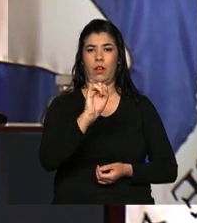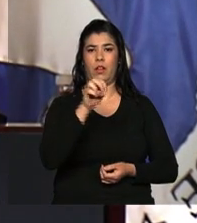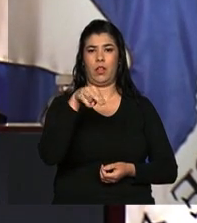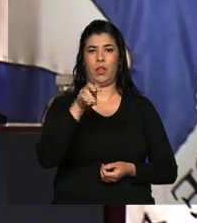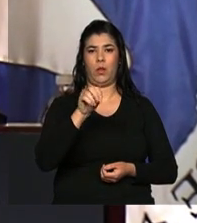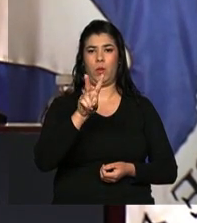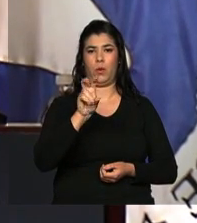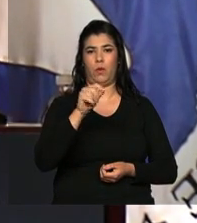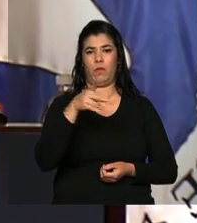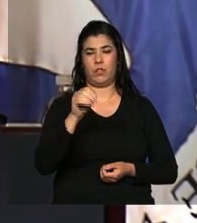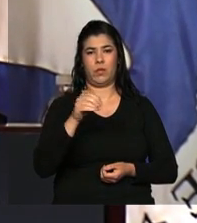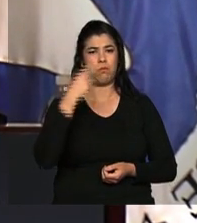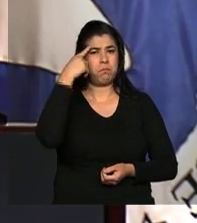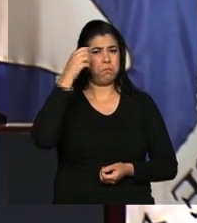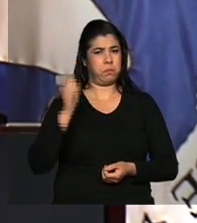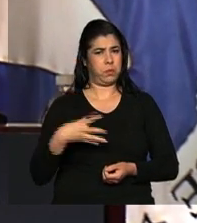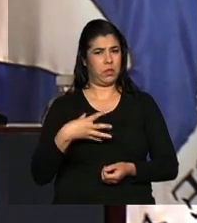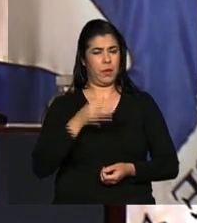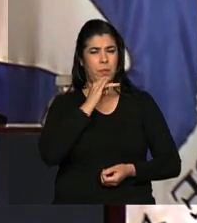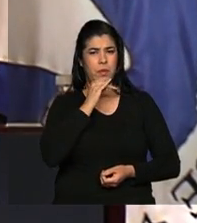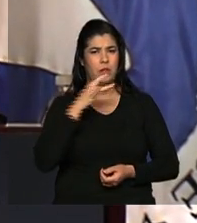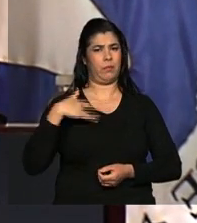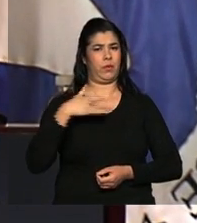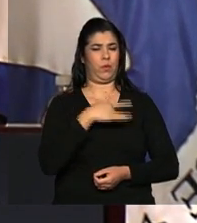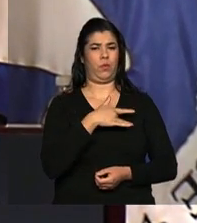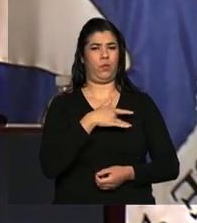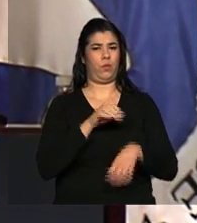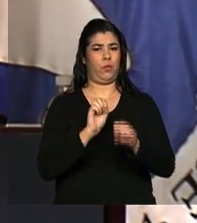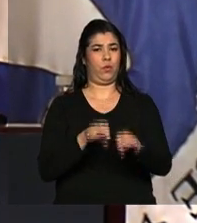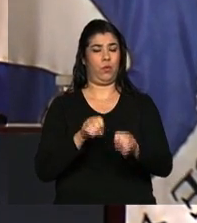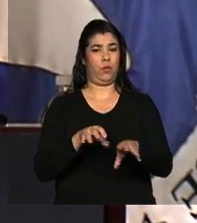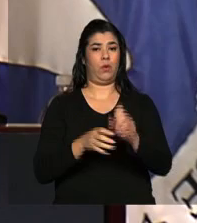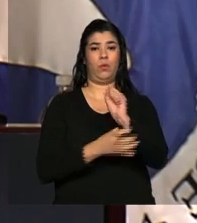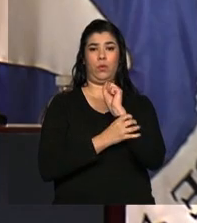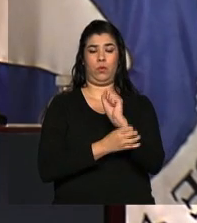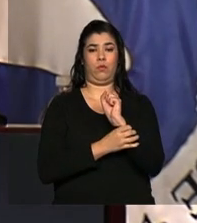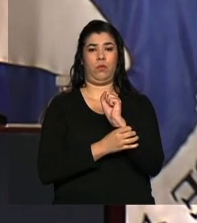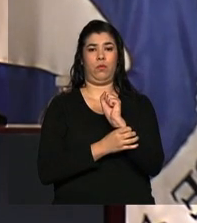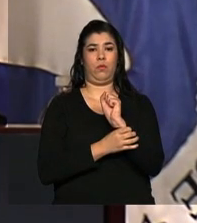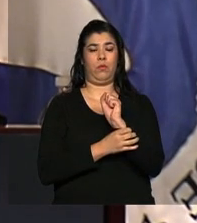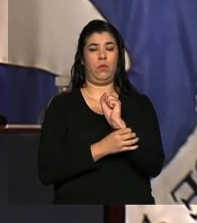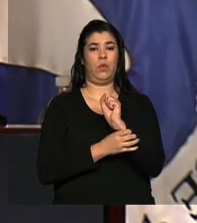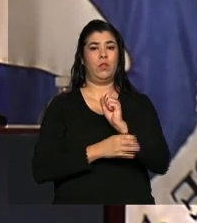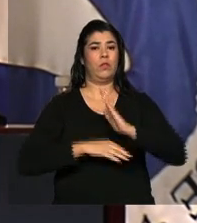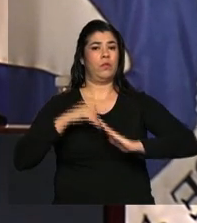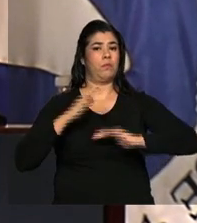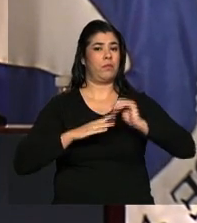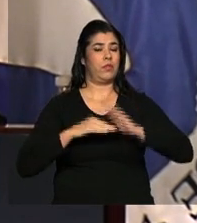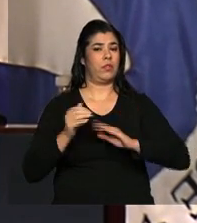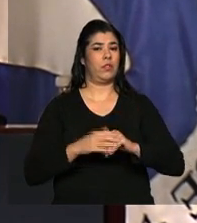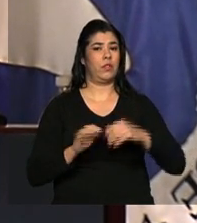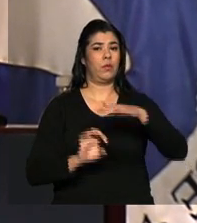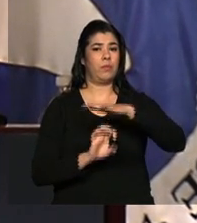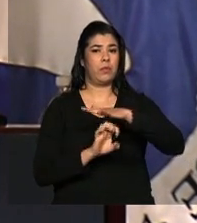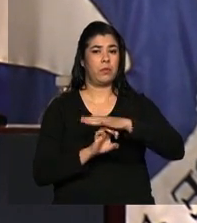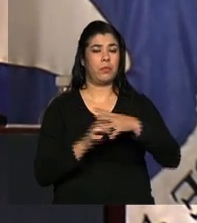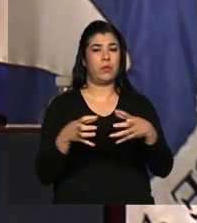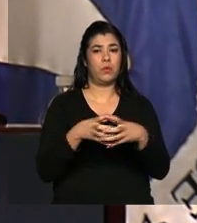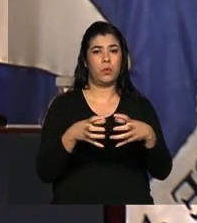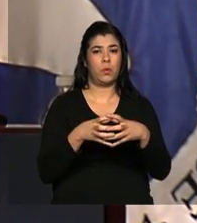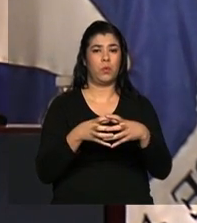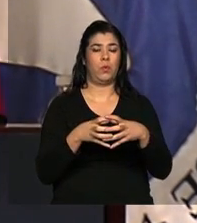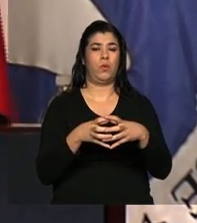em áreas como saúde, educação, seguros, feitas por companhias brasileiras e